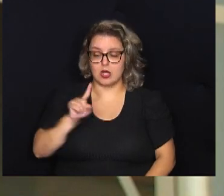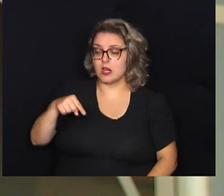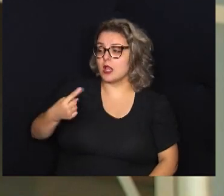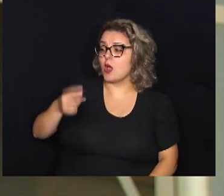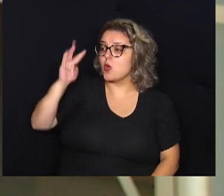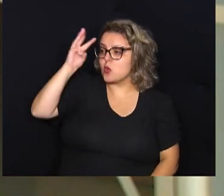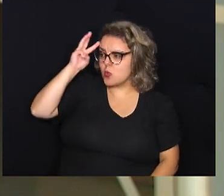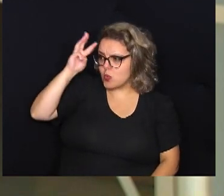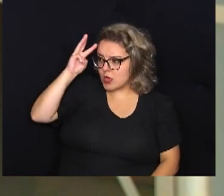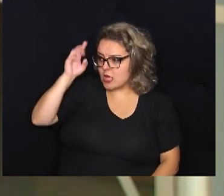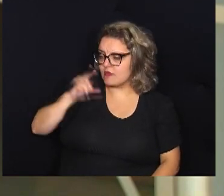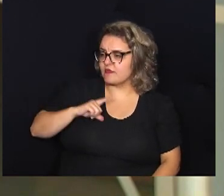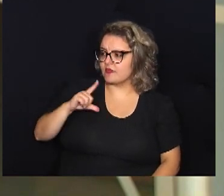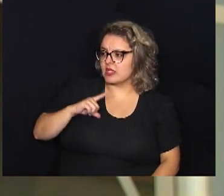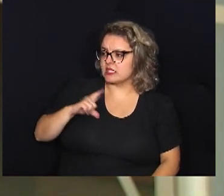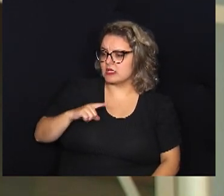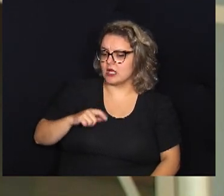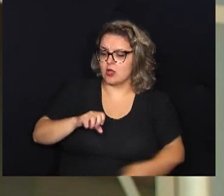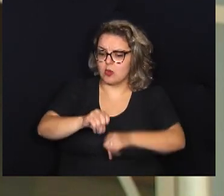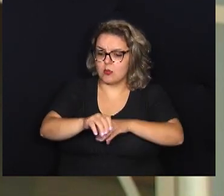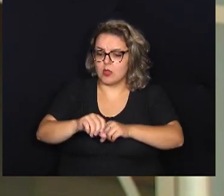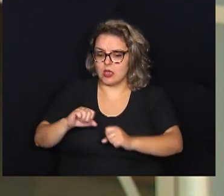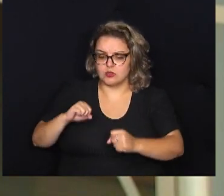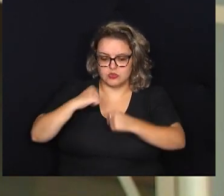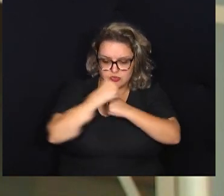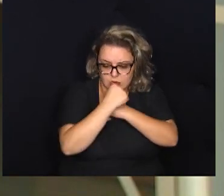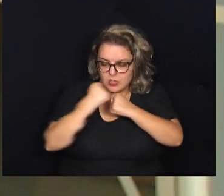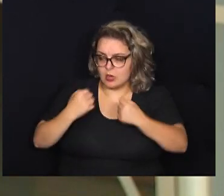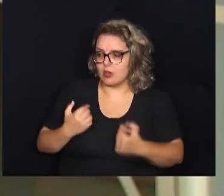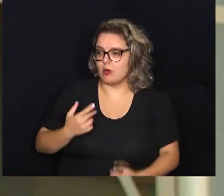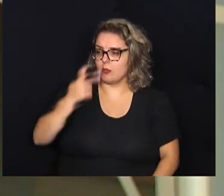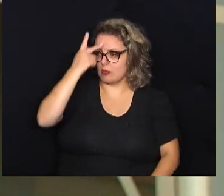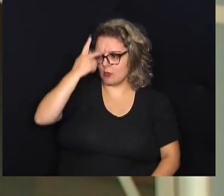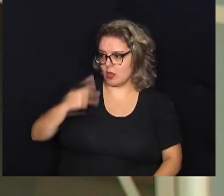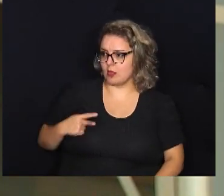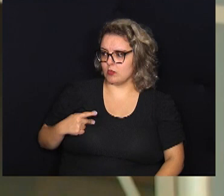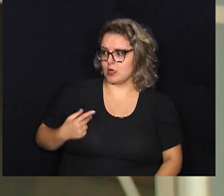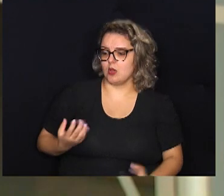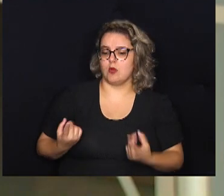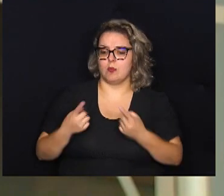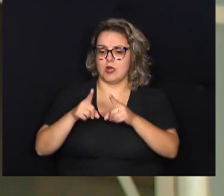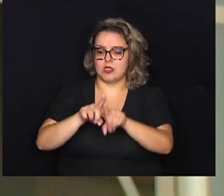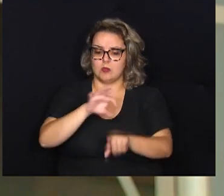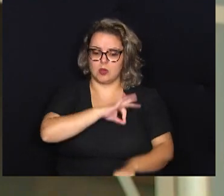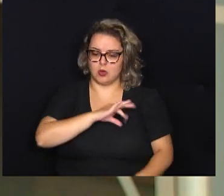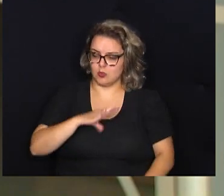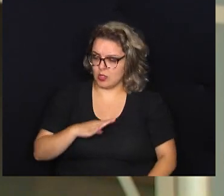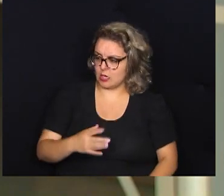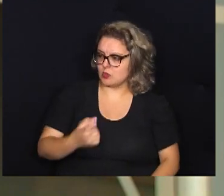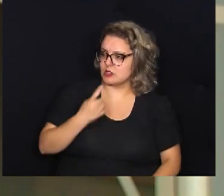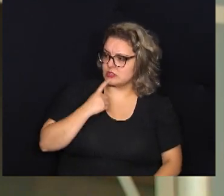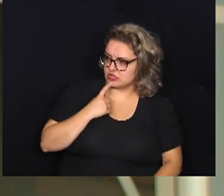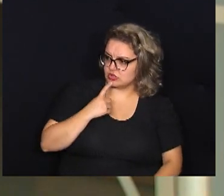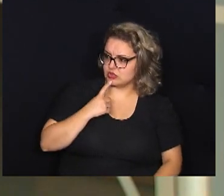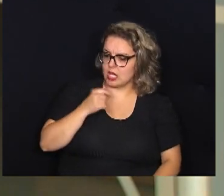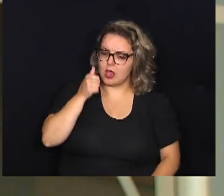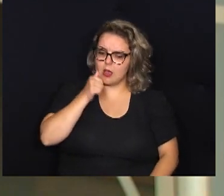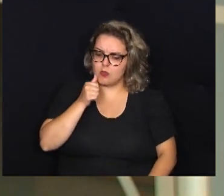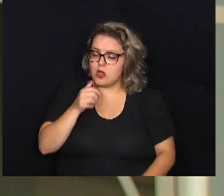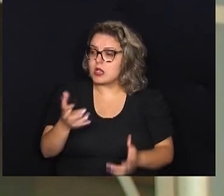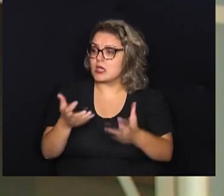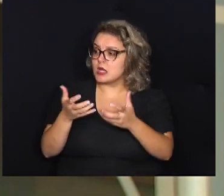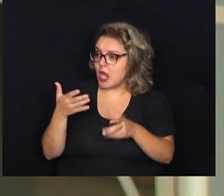terça-feira vai ter uma aula de defesa pessoal em parceria com a Guarda Municipal de Campinas. A mulher que